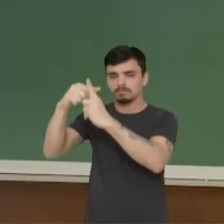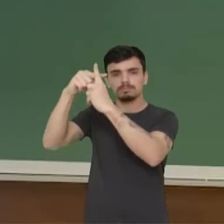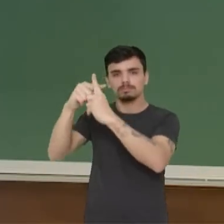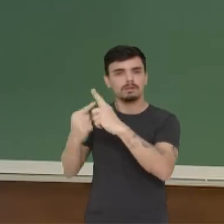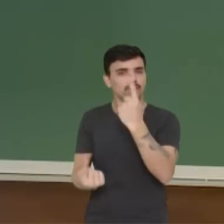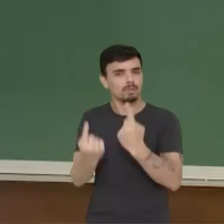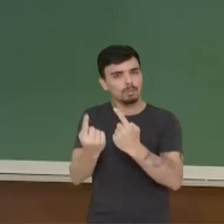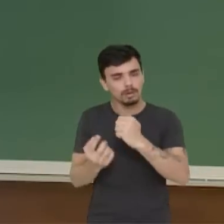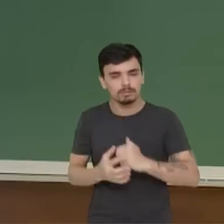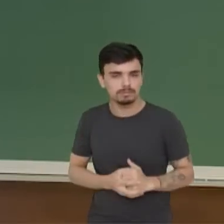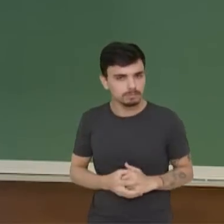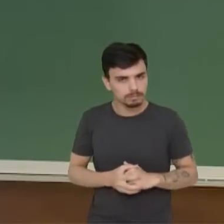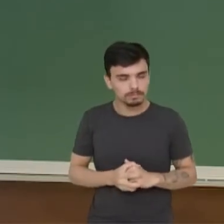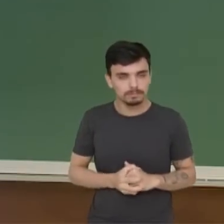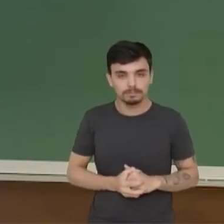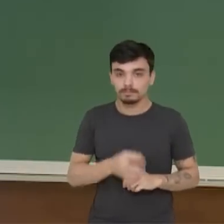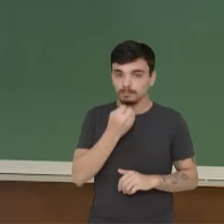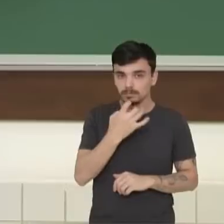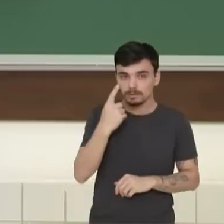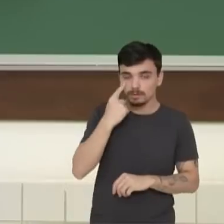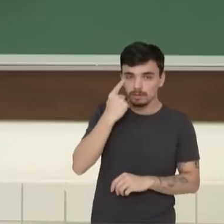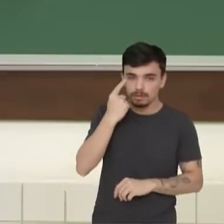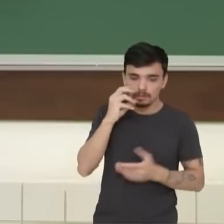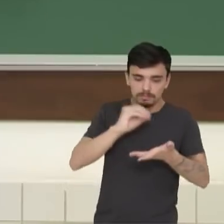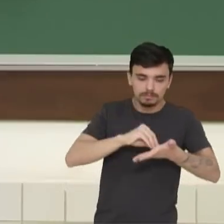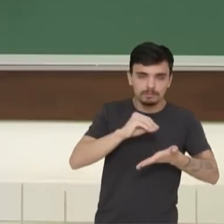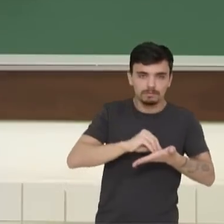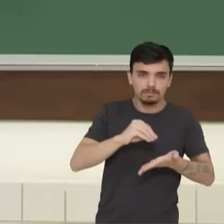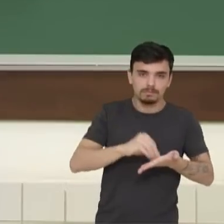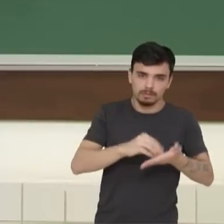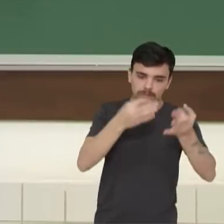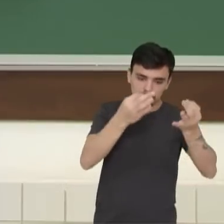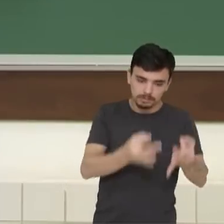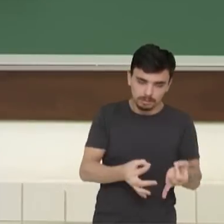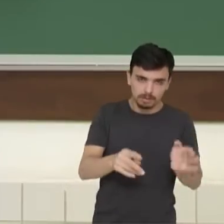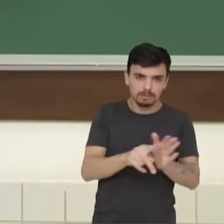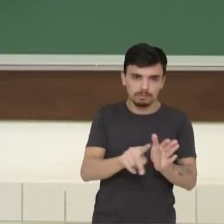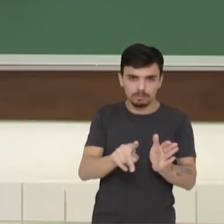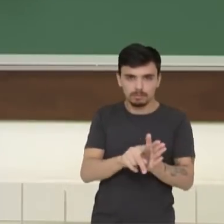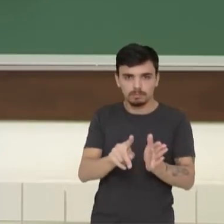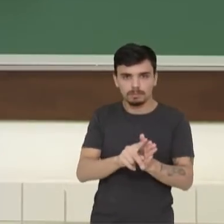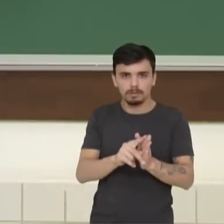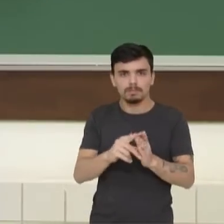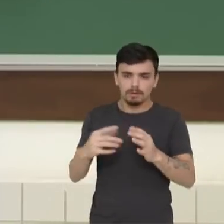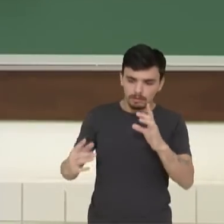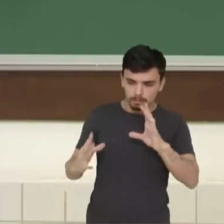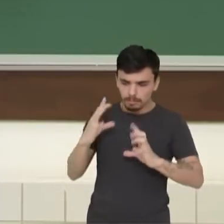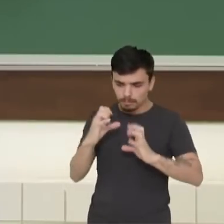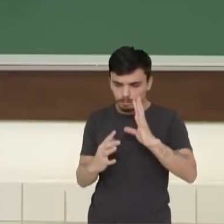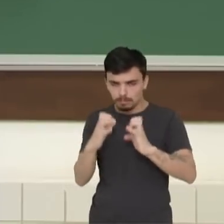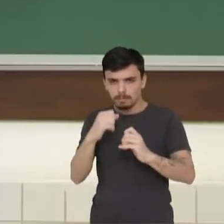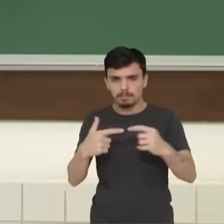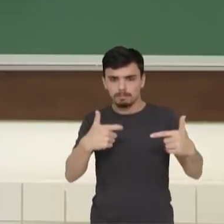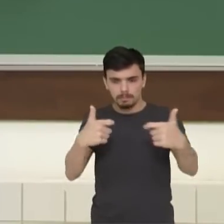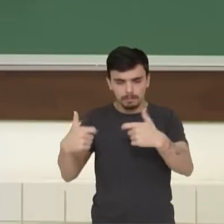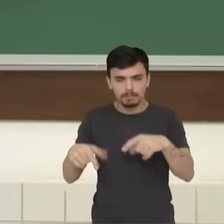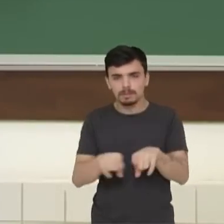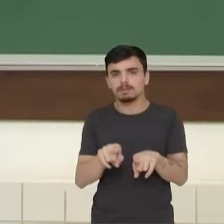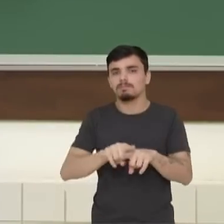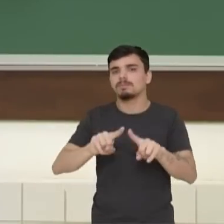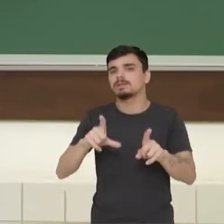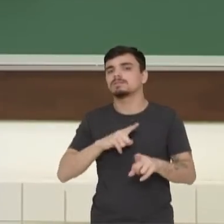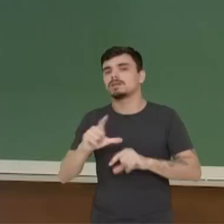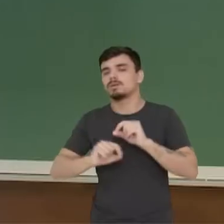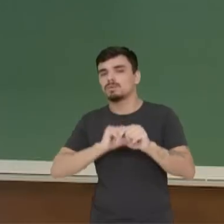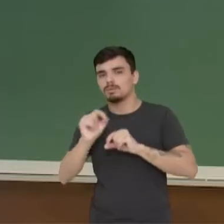das cruzadas? Bom, apesar da falta de êxito na questão do conflito armado ali, nós vamos ter principalmente, esse